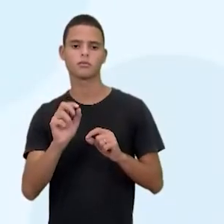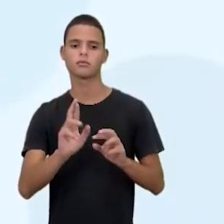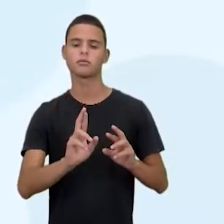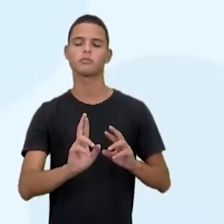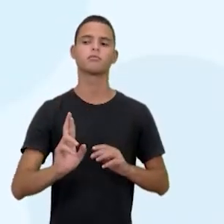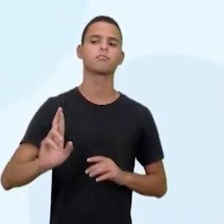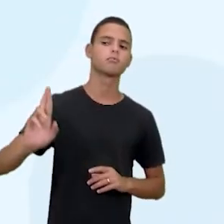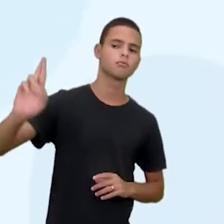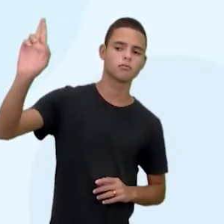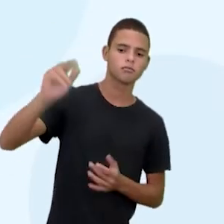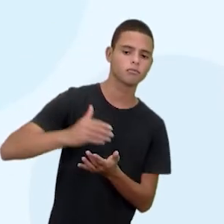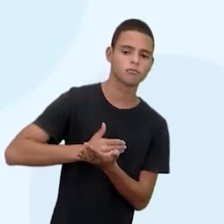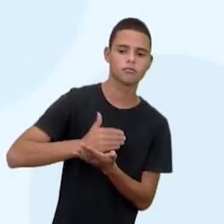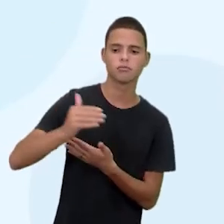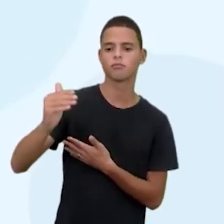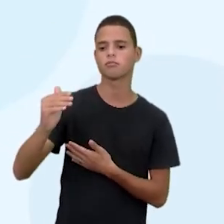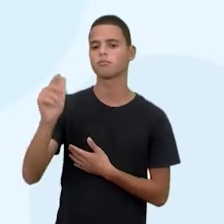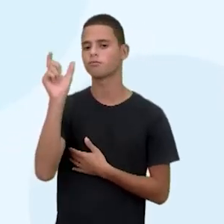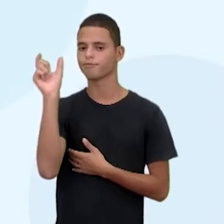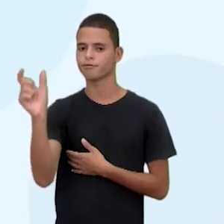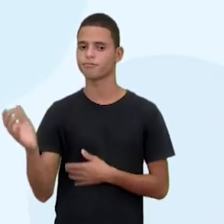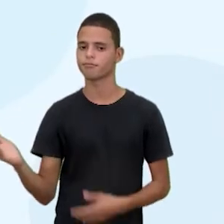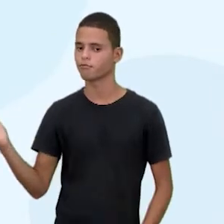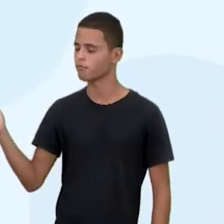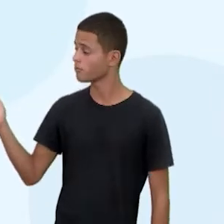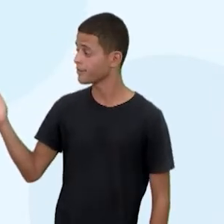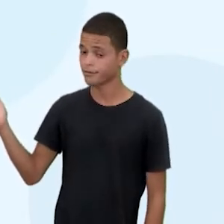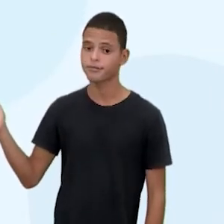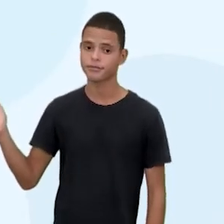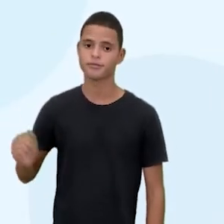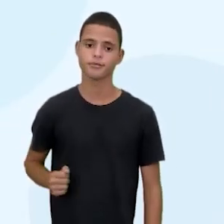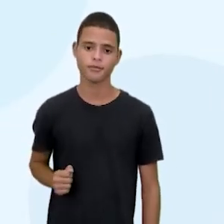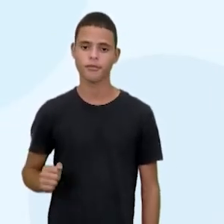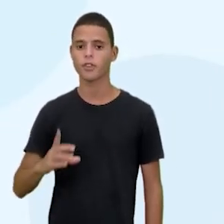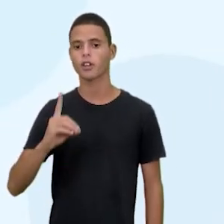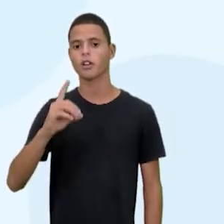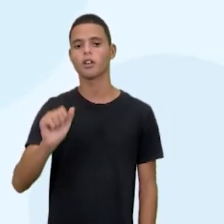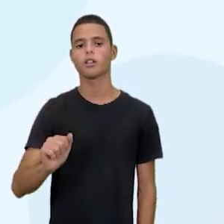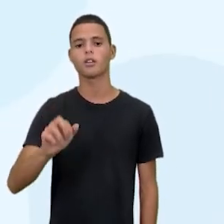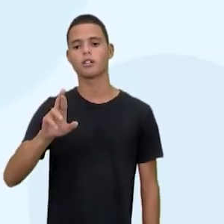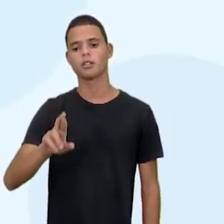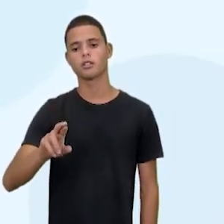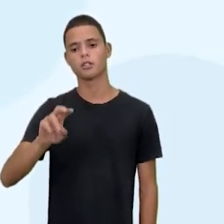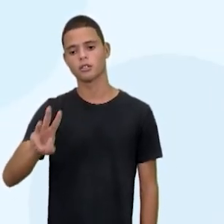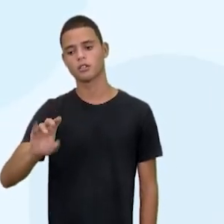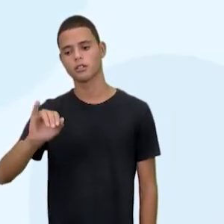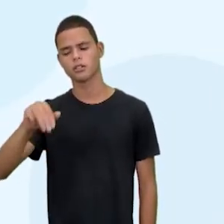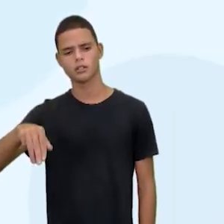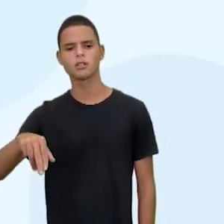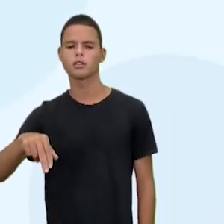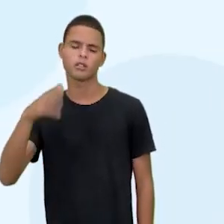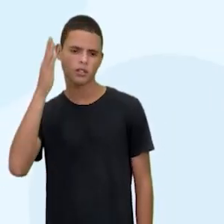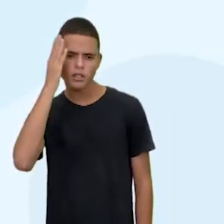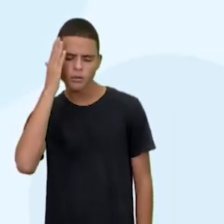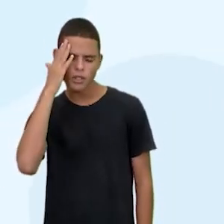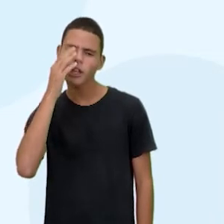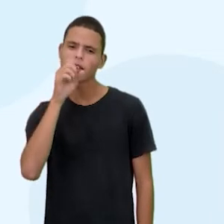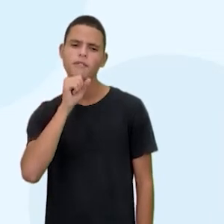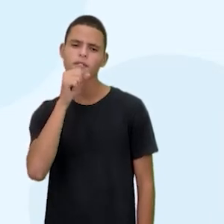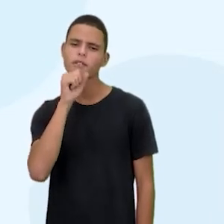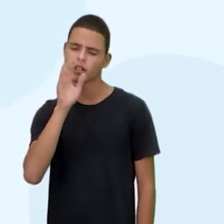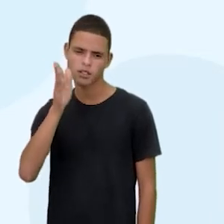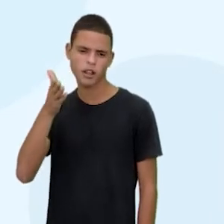uso que eu faço da terra é muito predatório ainda, mesmo na agricultura. Mas na medida em que esse planejamento começa a ficar mais sofisticado e